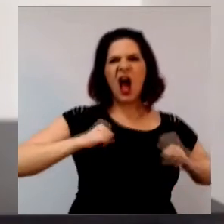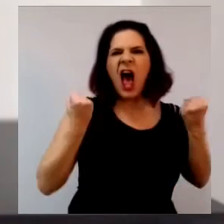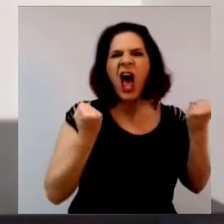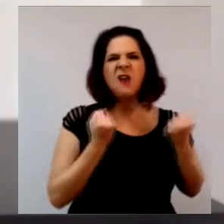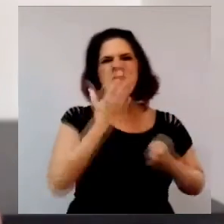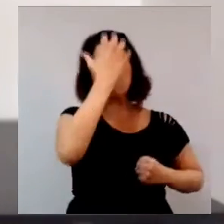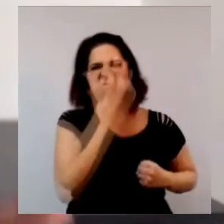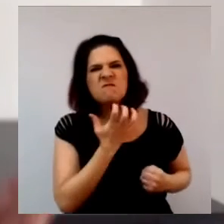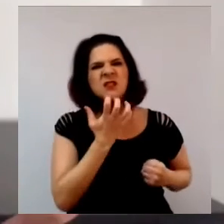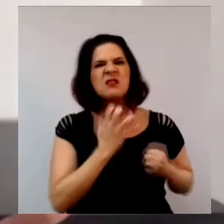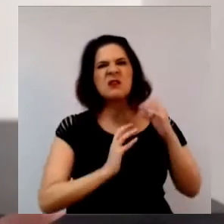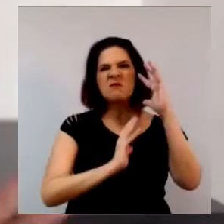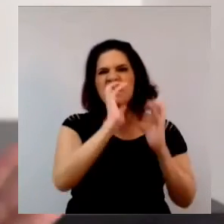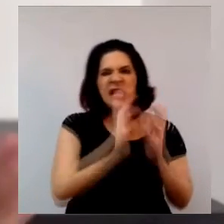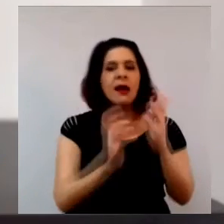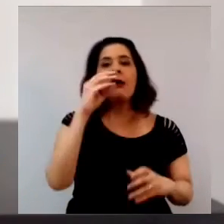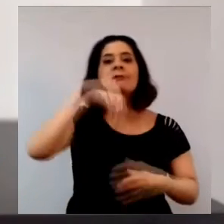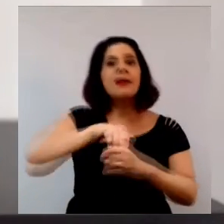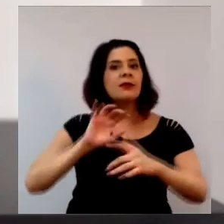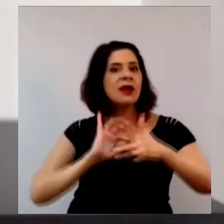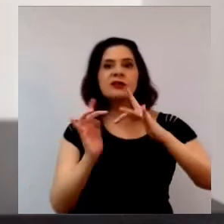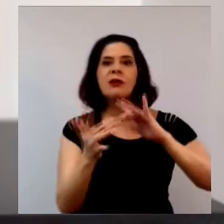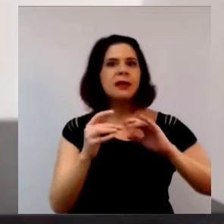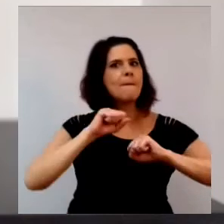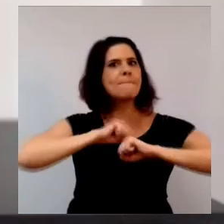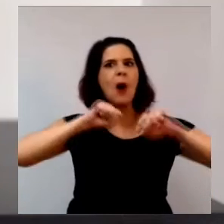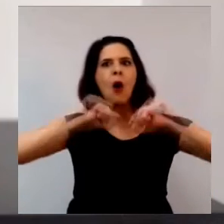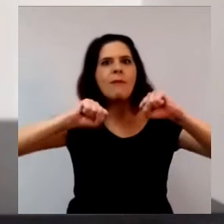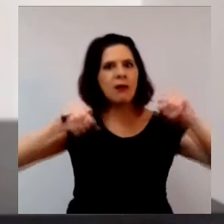que acontece hoje em dia ali. Agora, a polarização